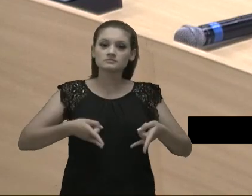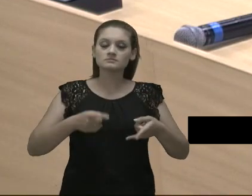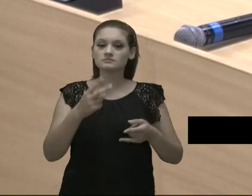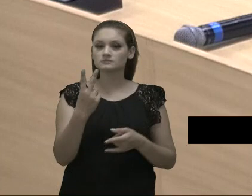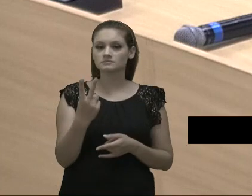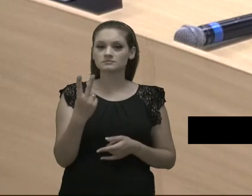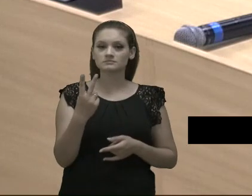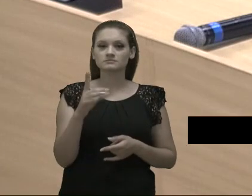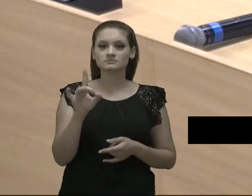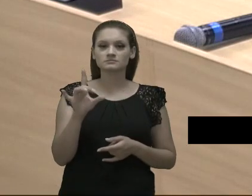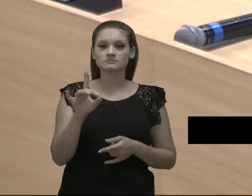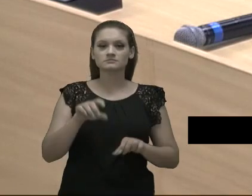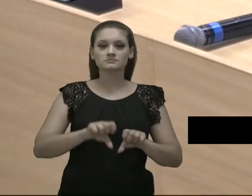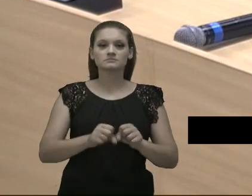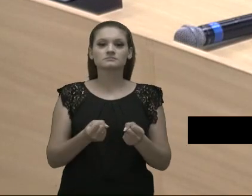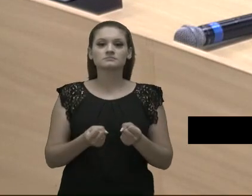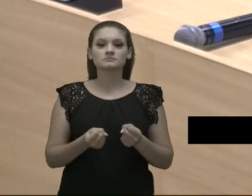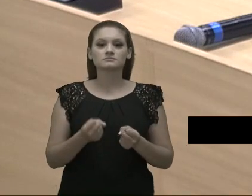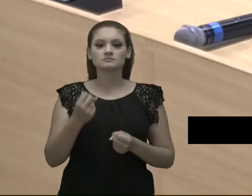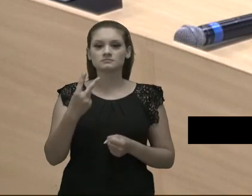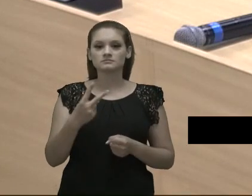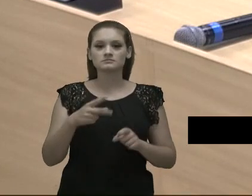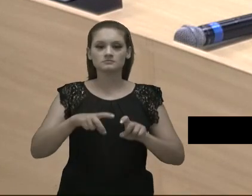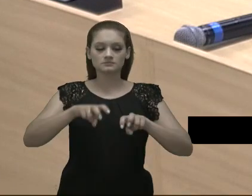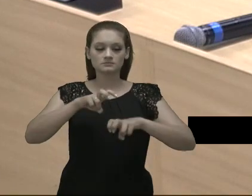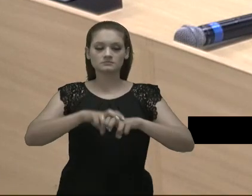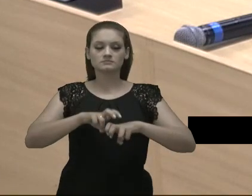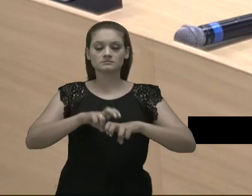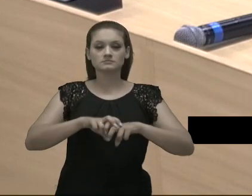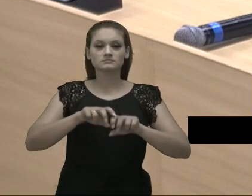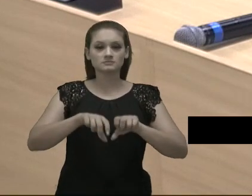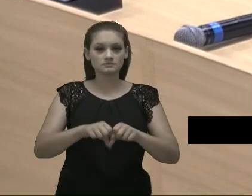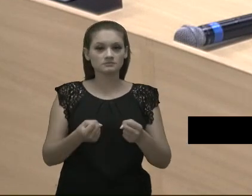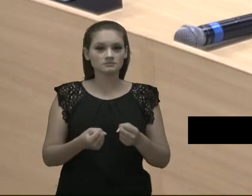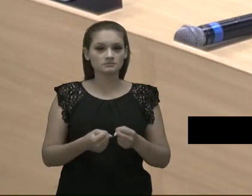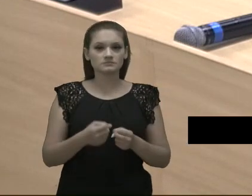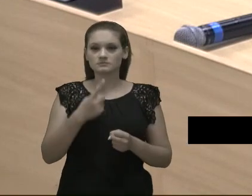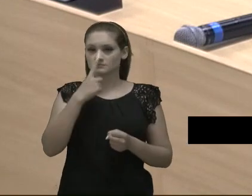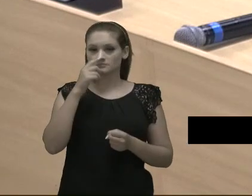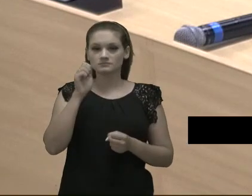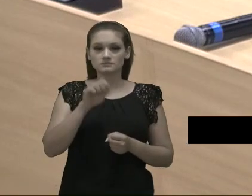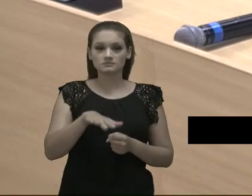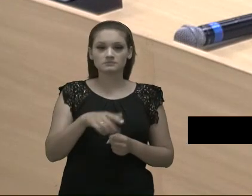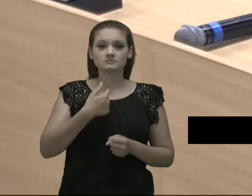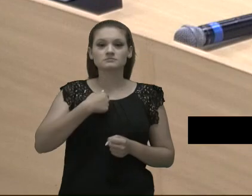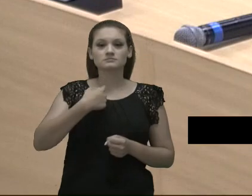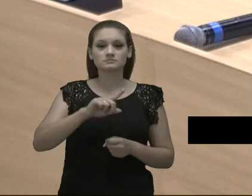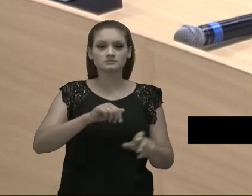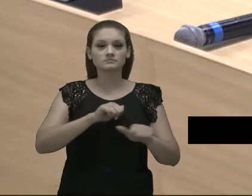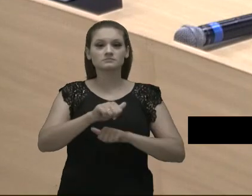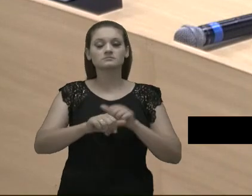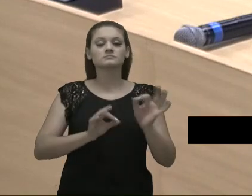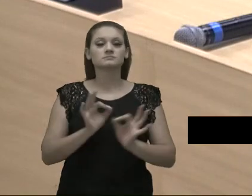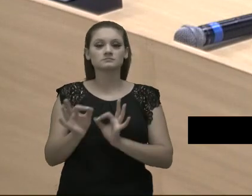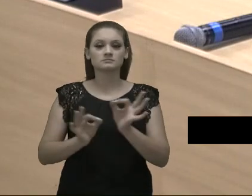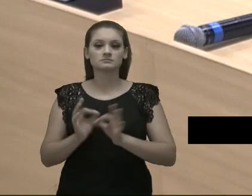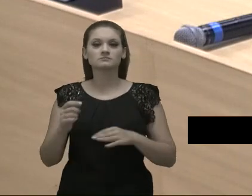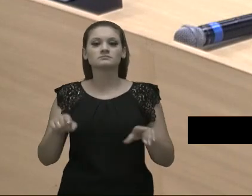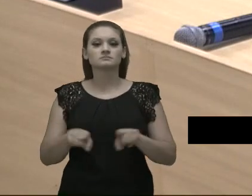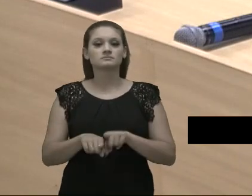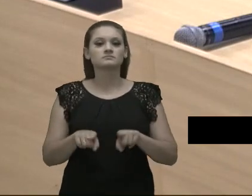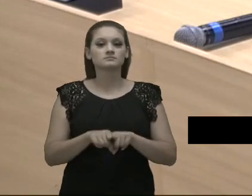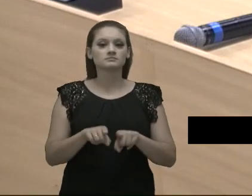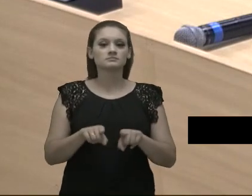camas hospitalares quebradas e duas poltronas quebradas. O lugar era um lixo. Eu fui lá, eu arrumei. Então, assim, a gente